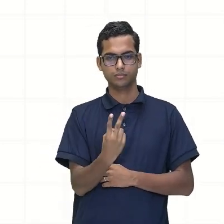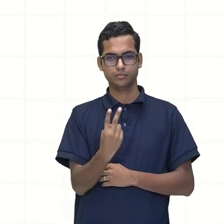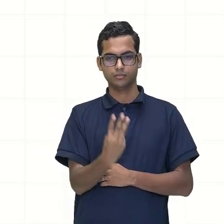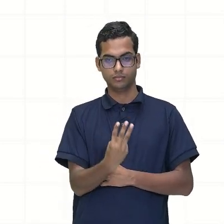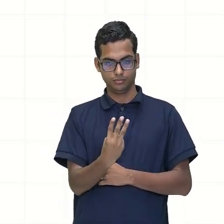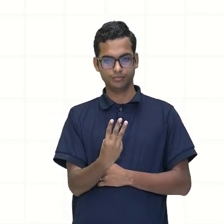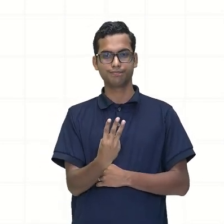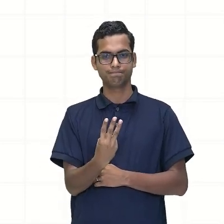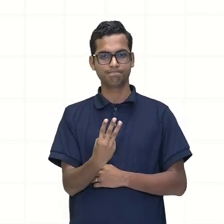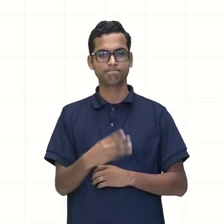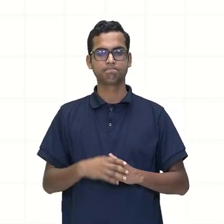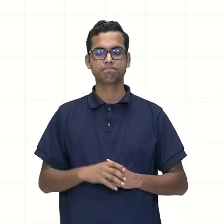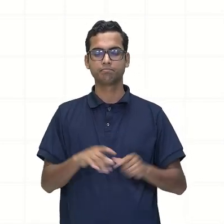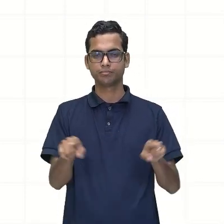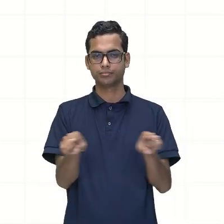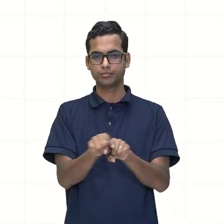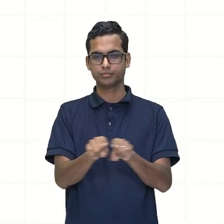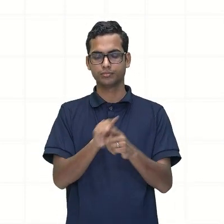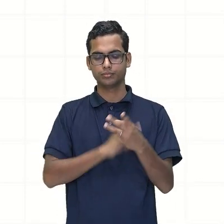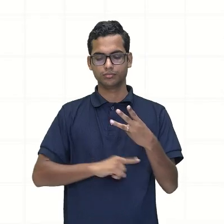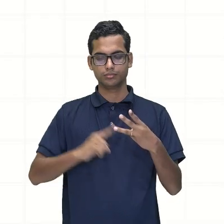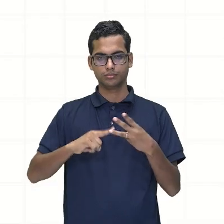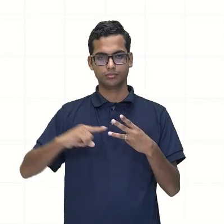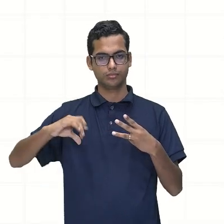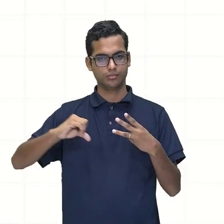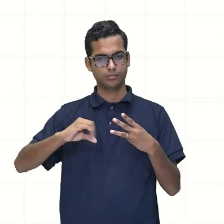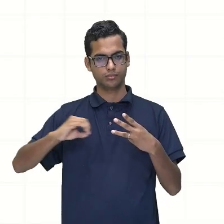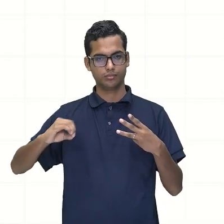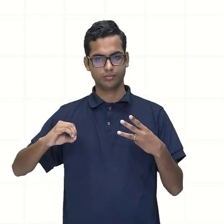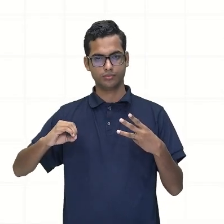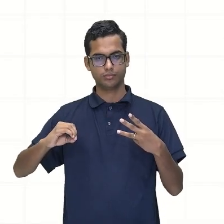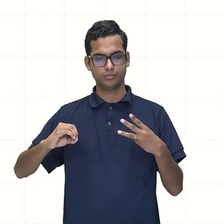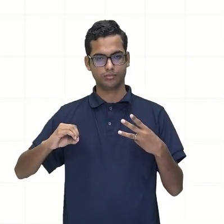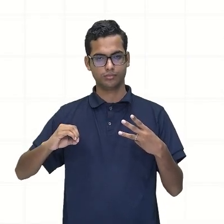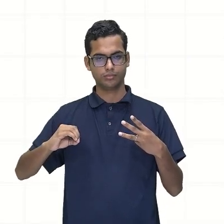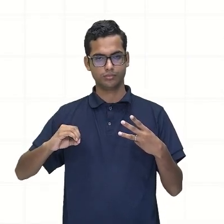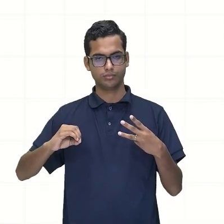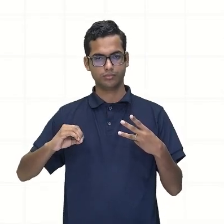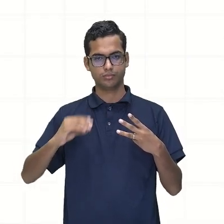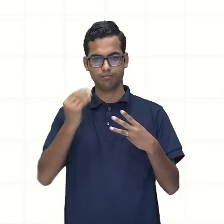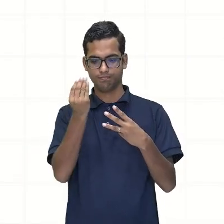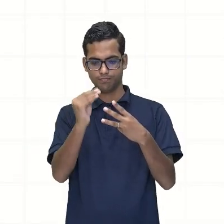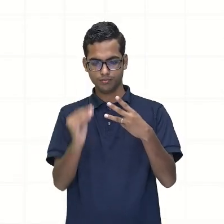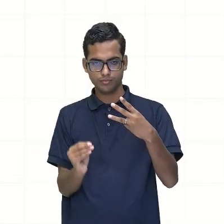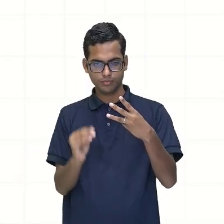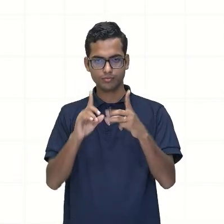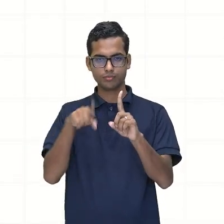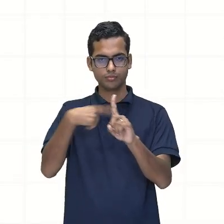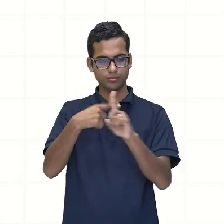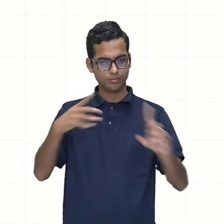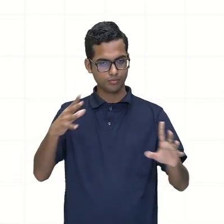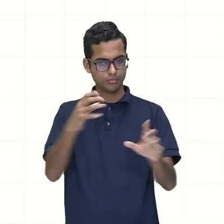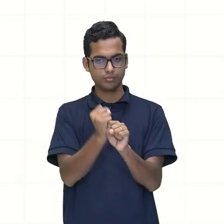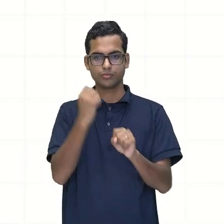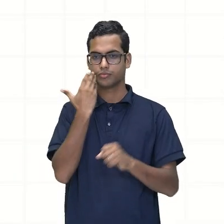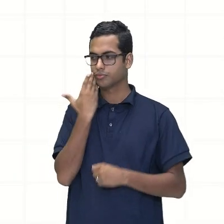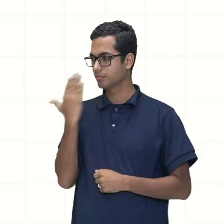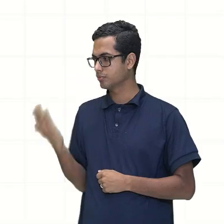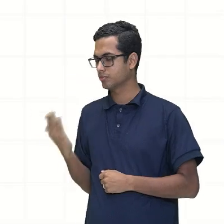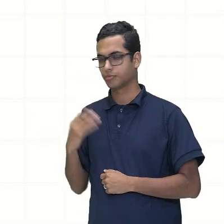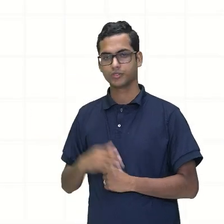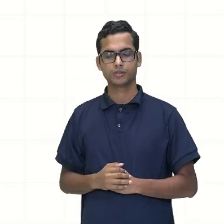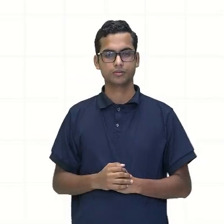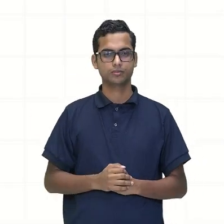e 90. 90 a gente sabe que a gente pode escrever como 90,00. Então,